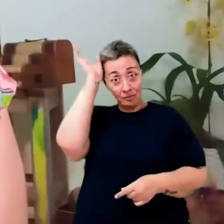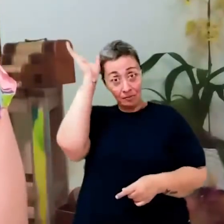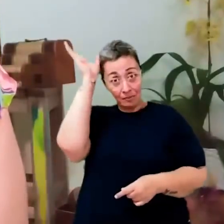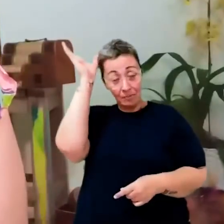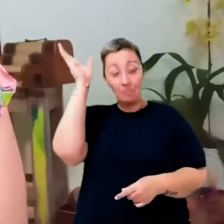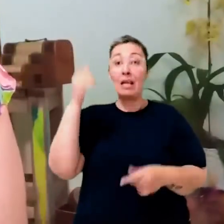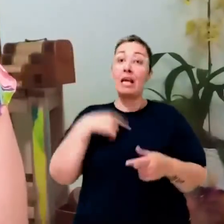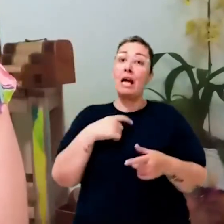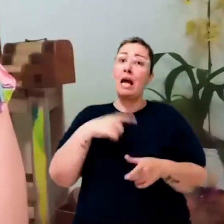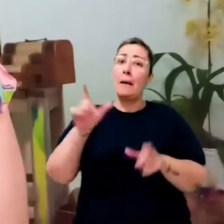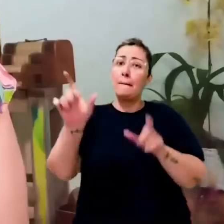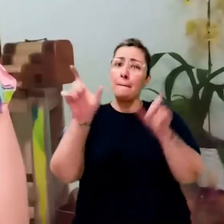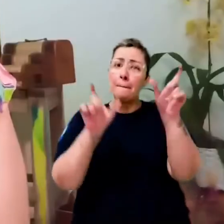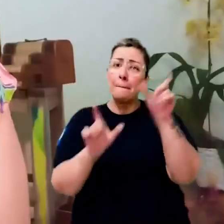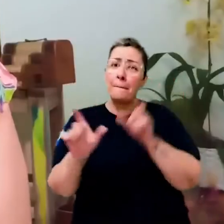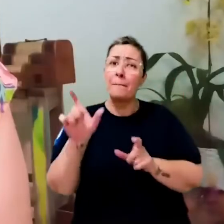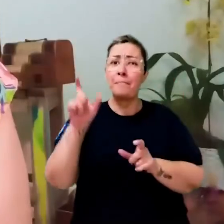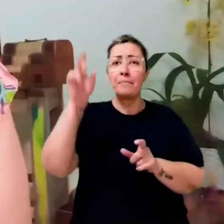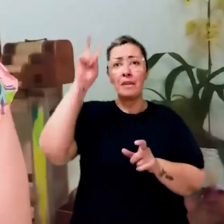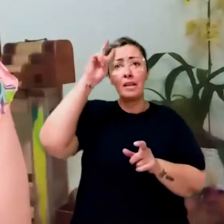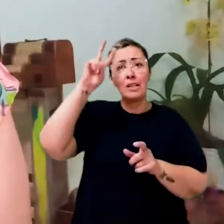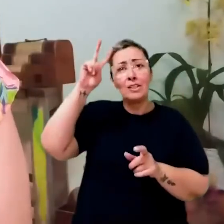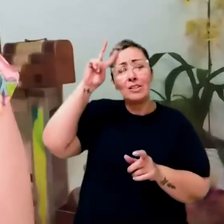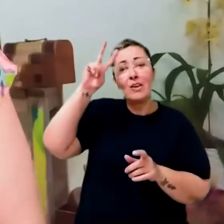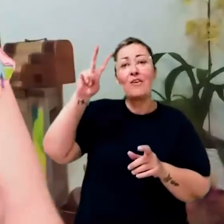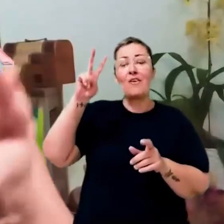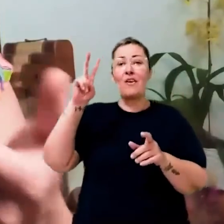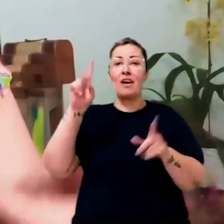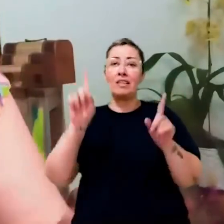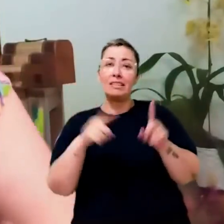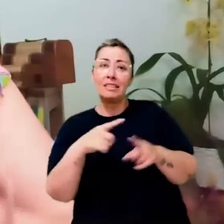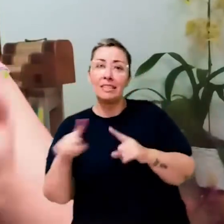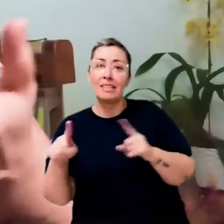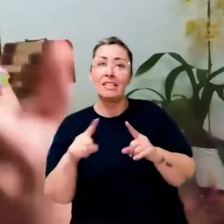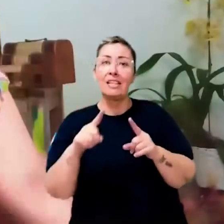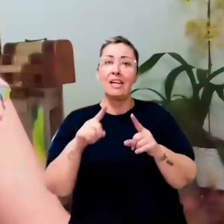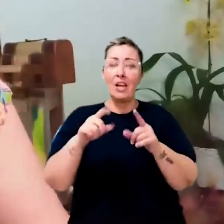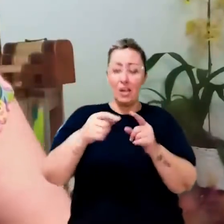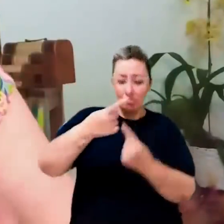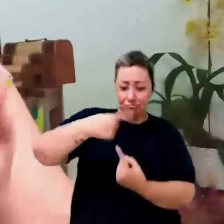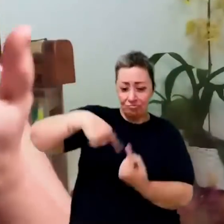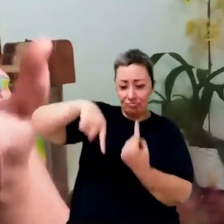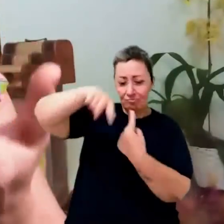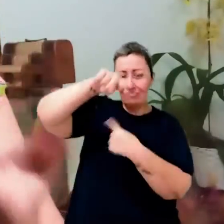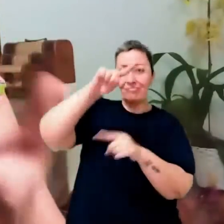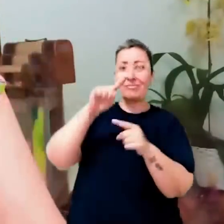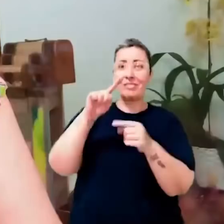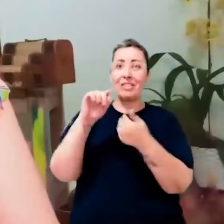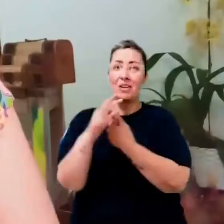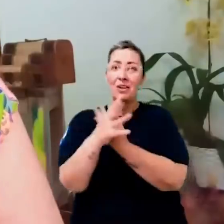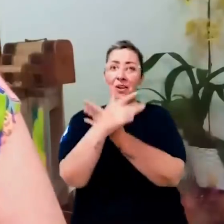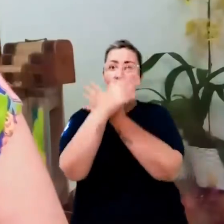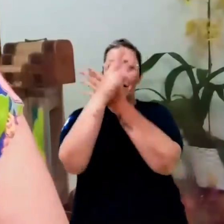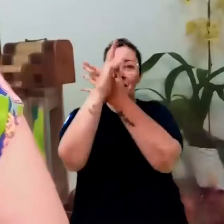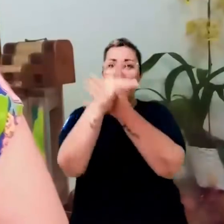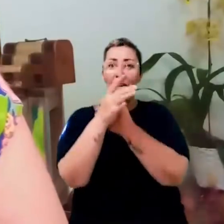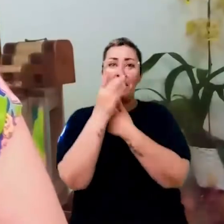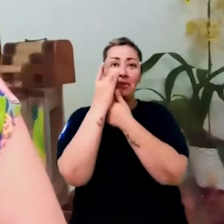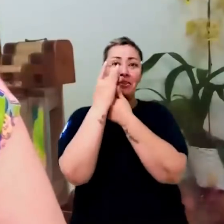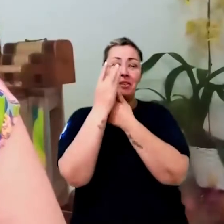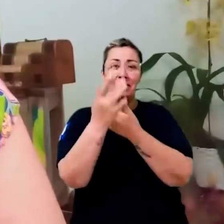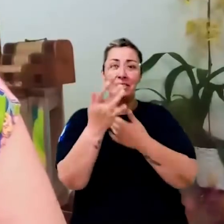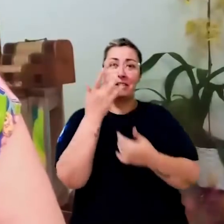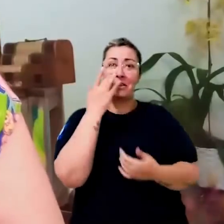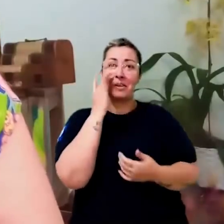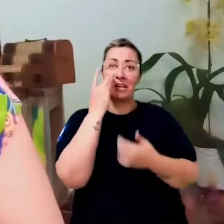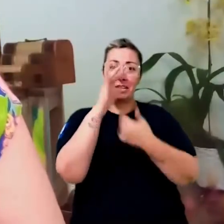das histórias e das canções se transformem em borboletas douradas pousando no coração de todos